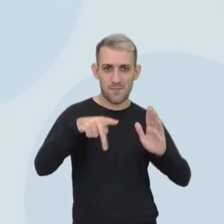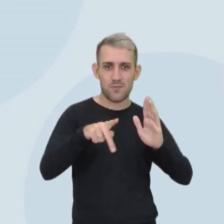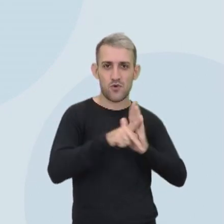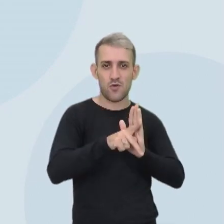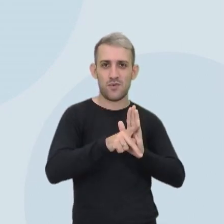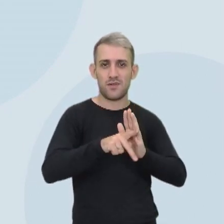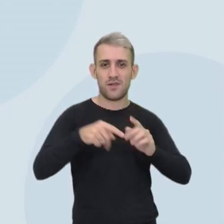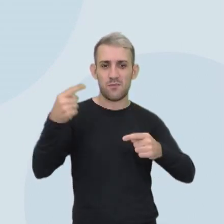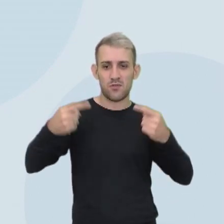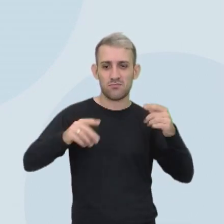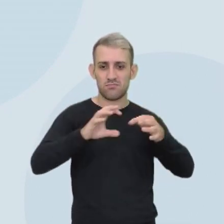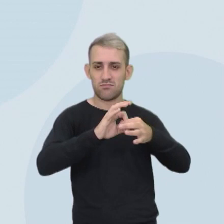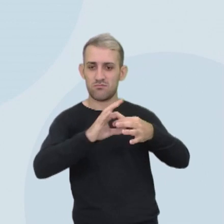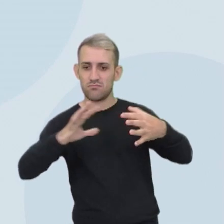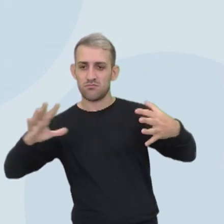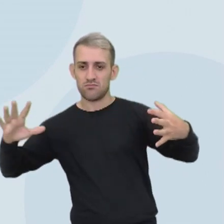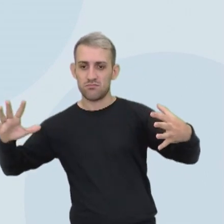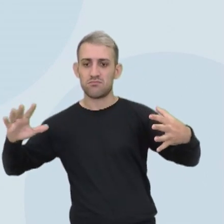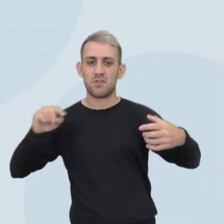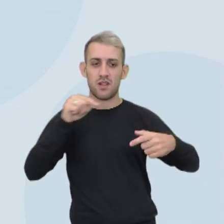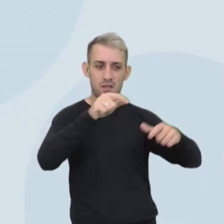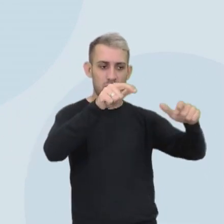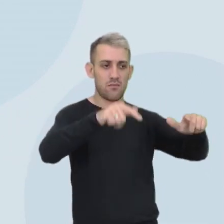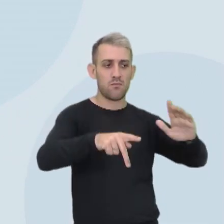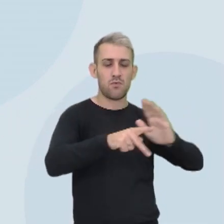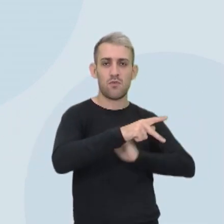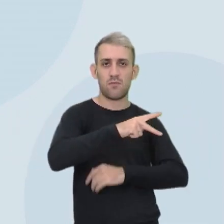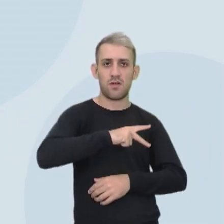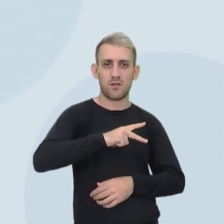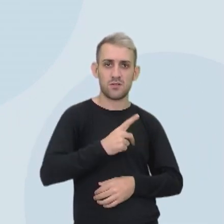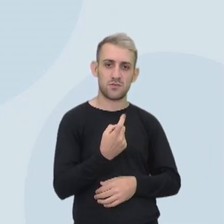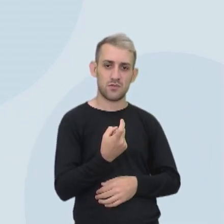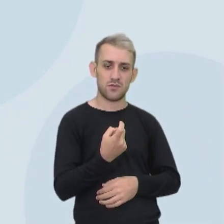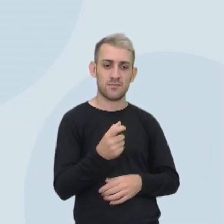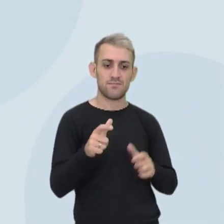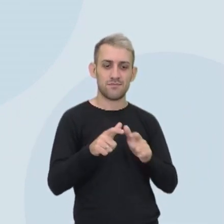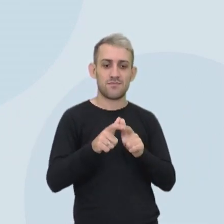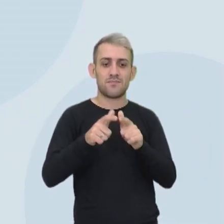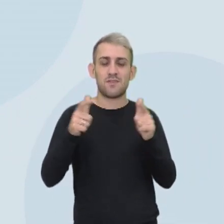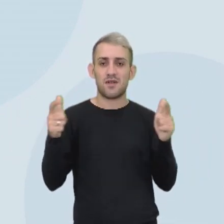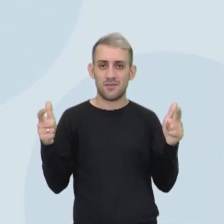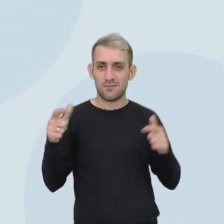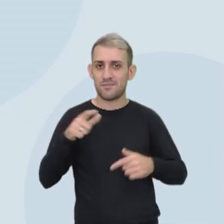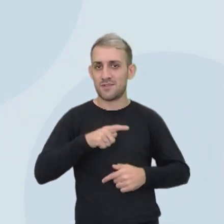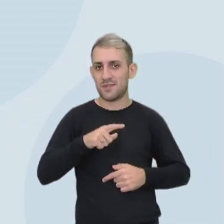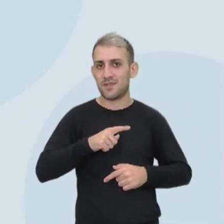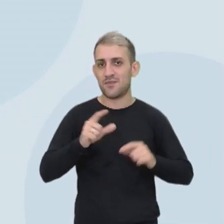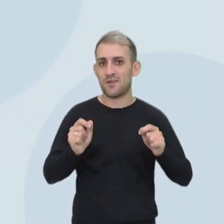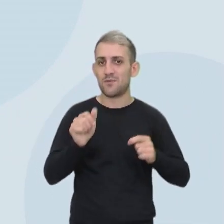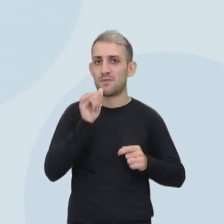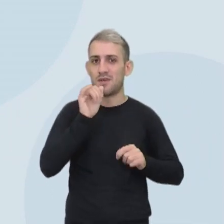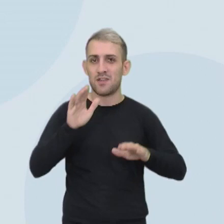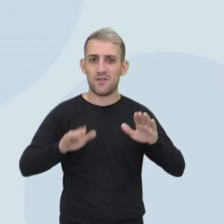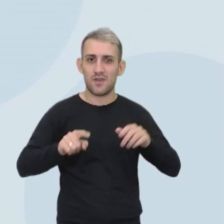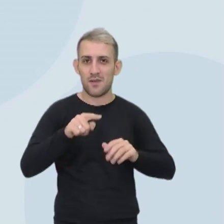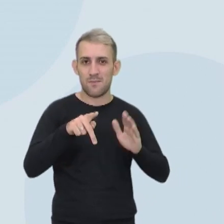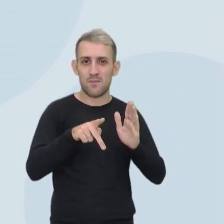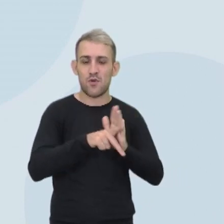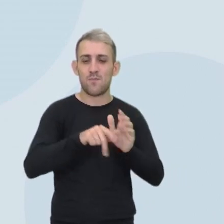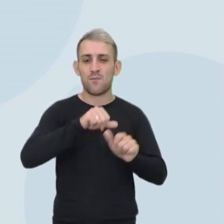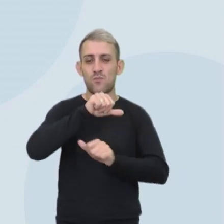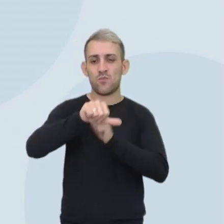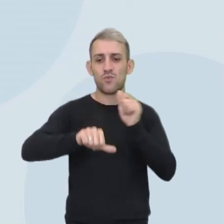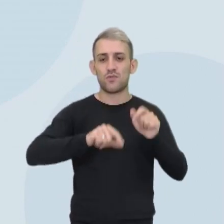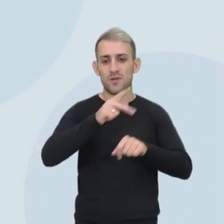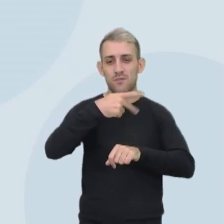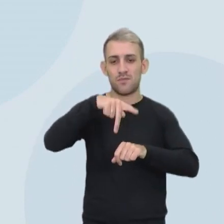dessa política do colonialismo e, na maioria das vezes, né, deixa-se de ser colônia, tornando-se